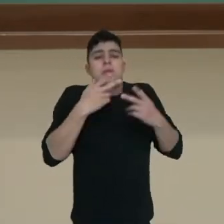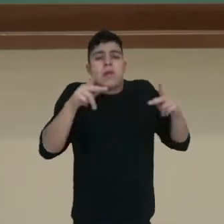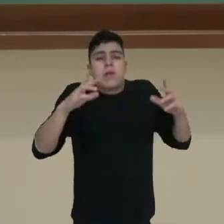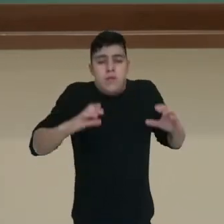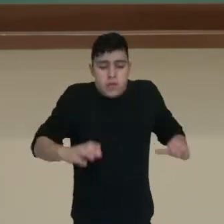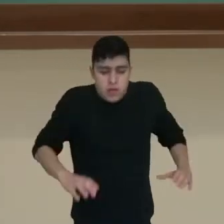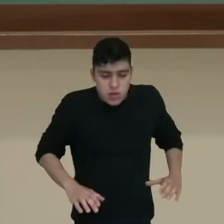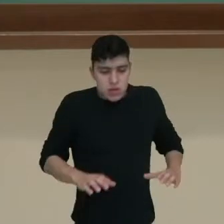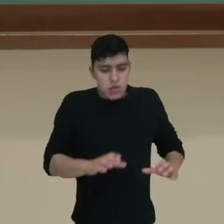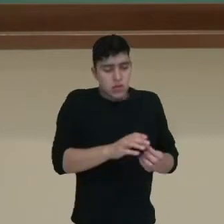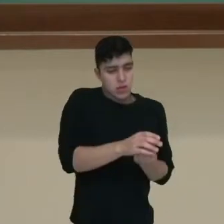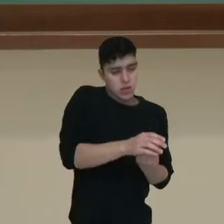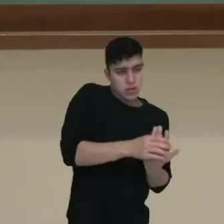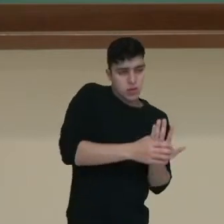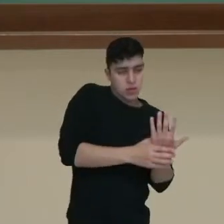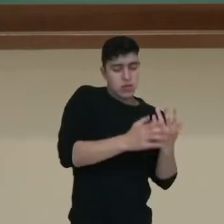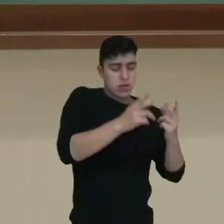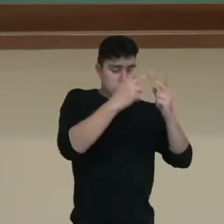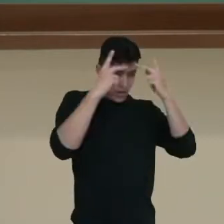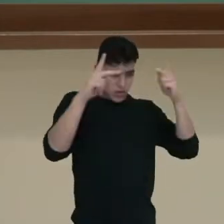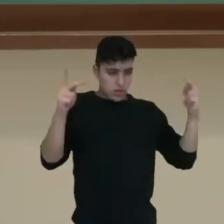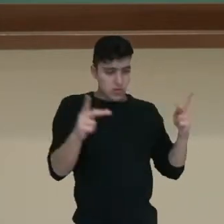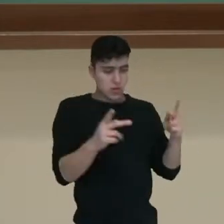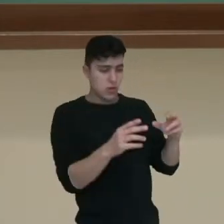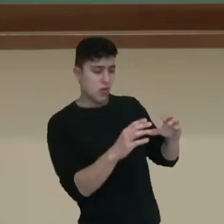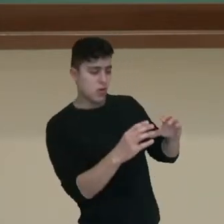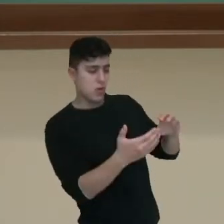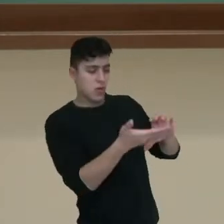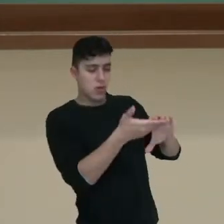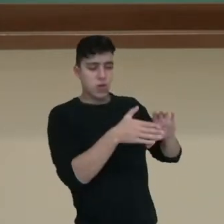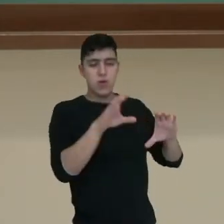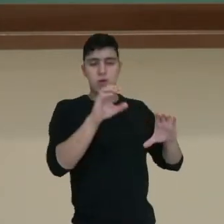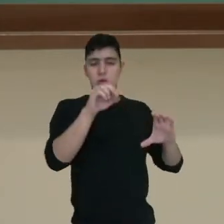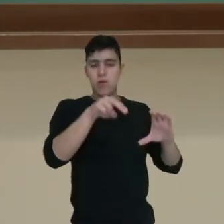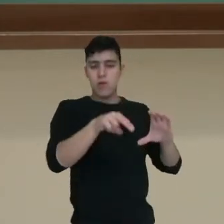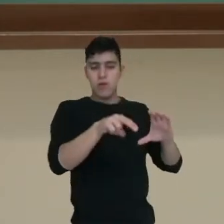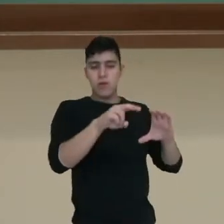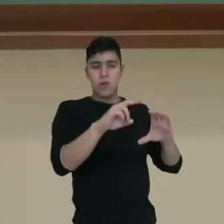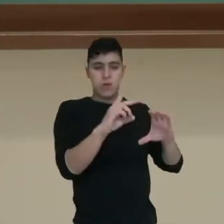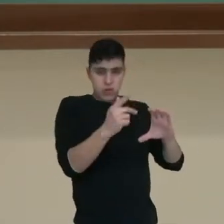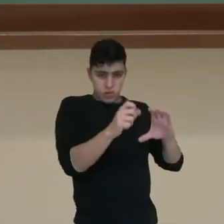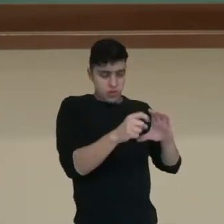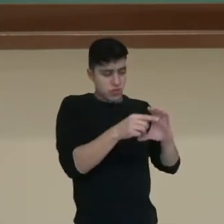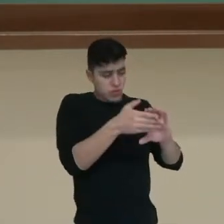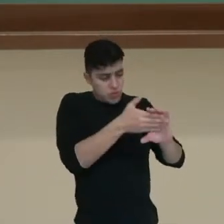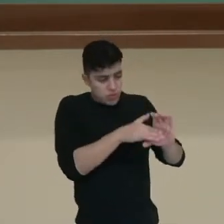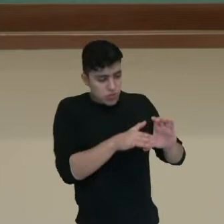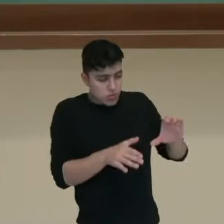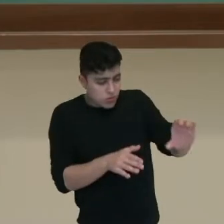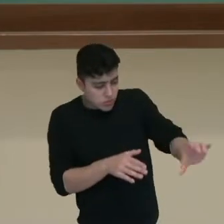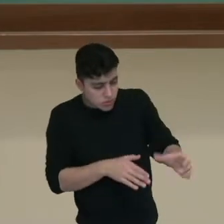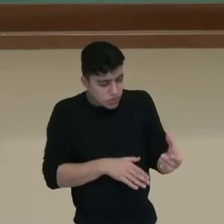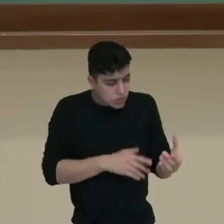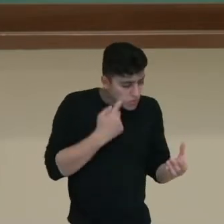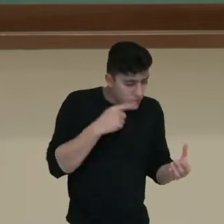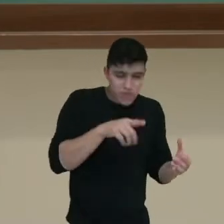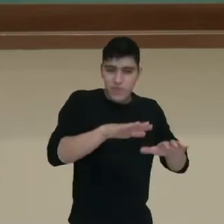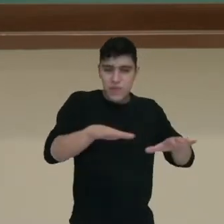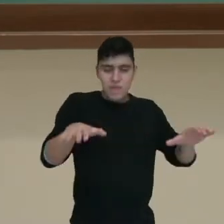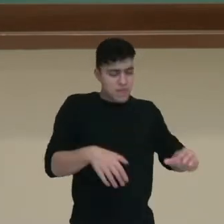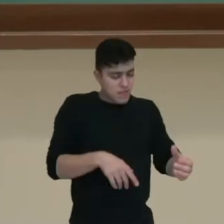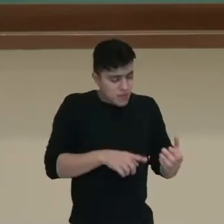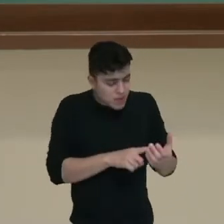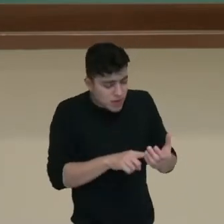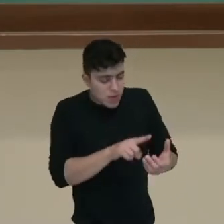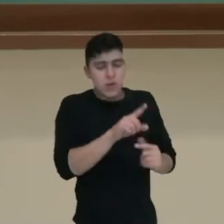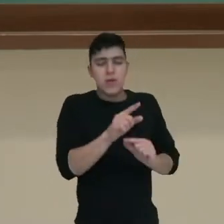essas conchas, como estão essas conchas, por exemplo, tá? E assim eles conseguem ter uma noção de